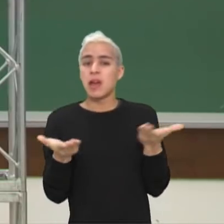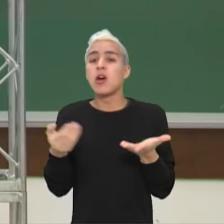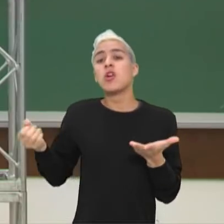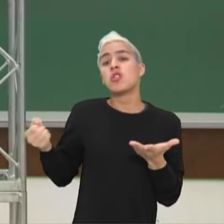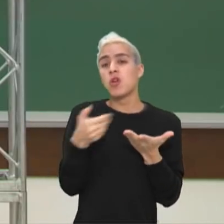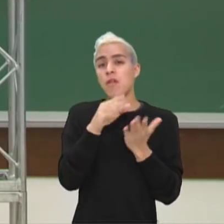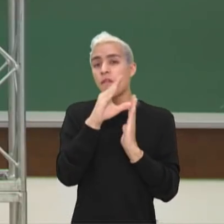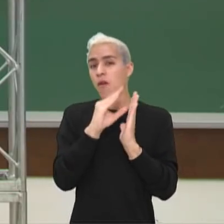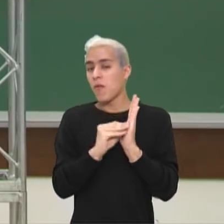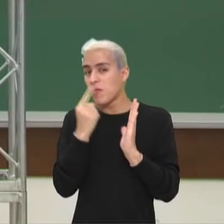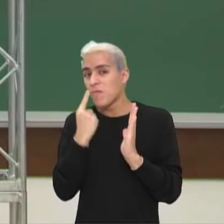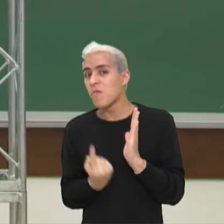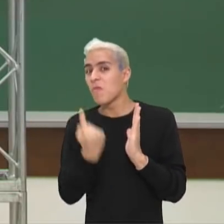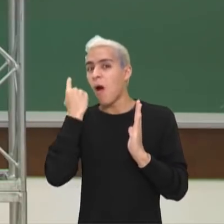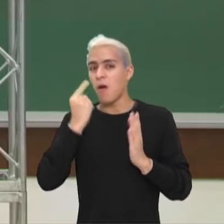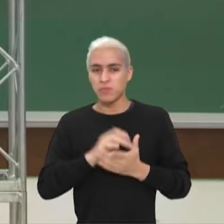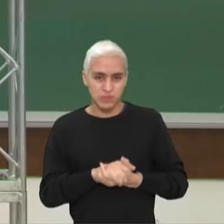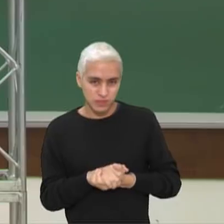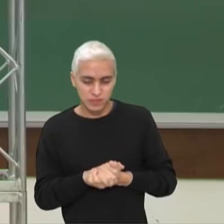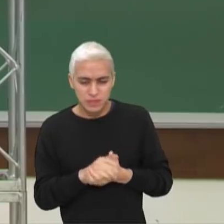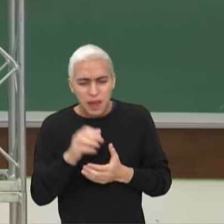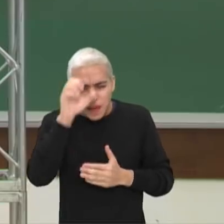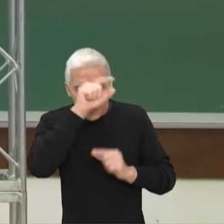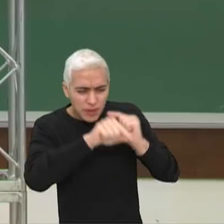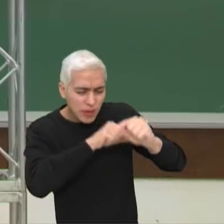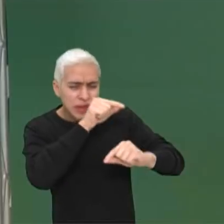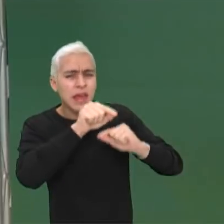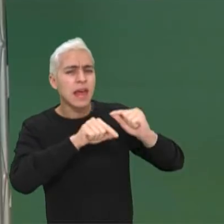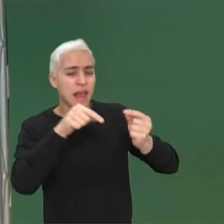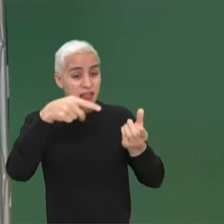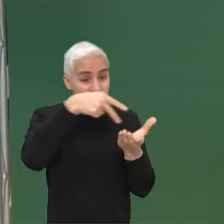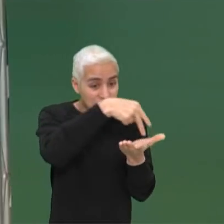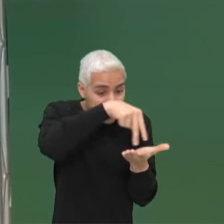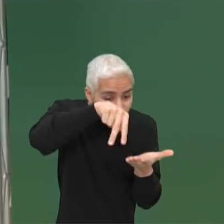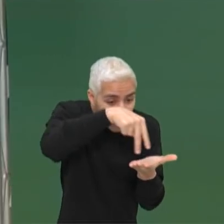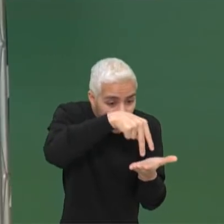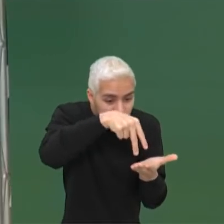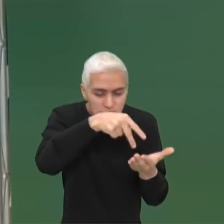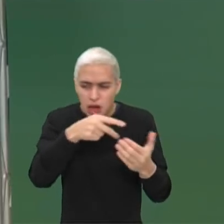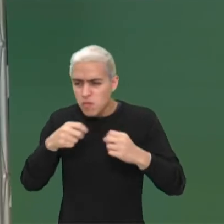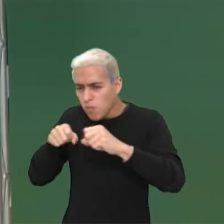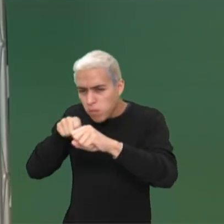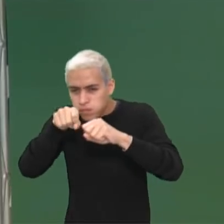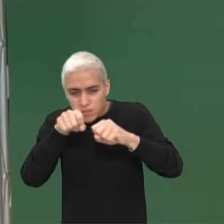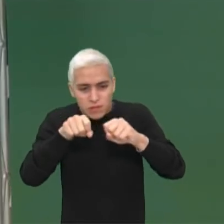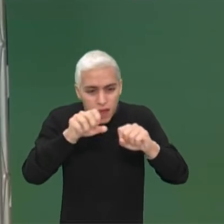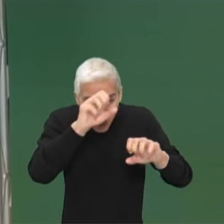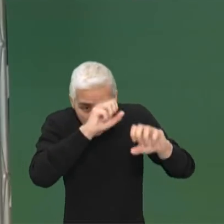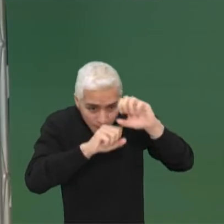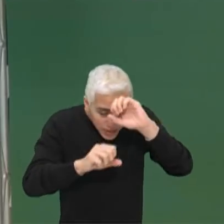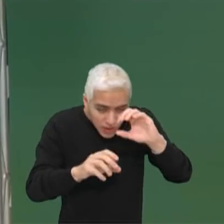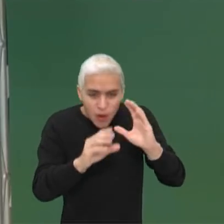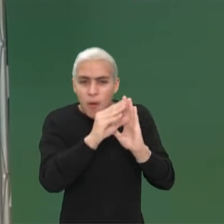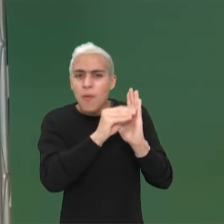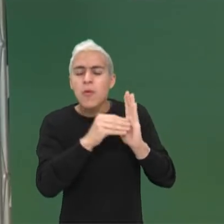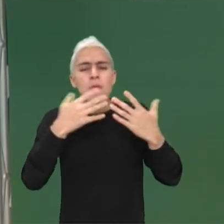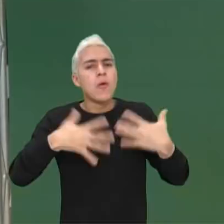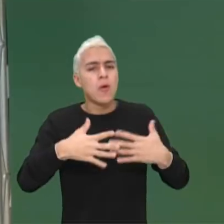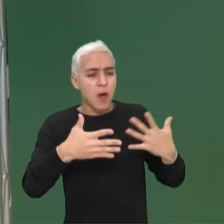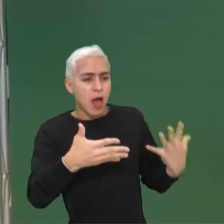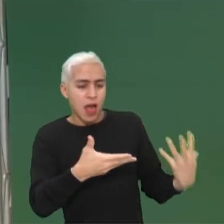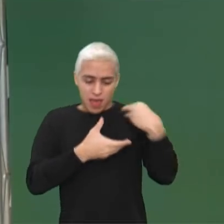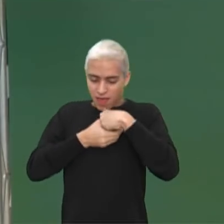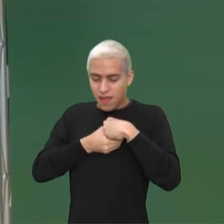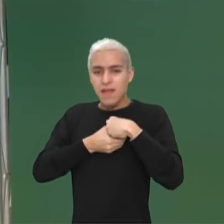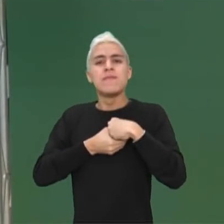aí. Vamos ver? Então, ó, aprendemos na dança e nas lutas conteúdos valiosos que vamos levar para o resto da vida. Lembra que a